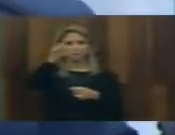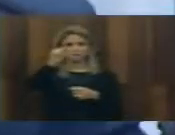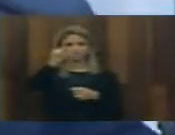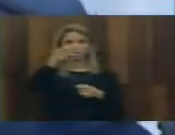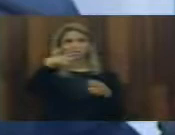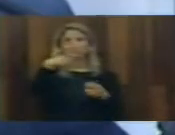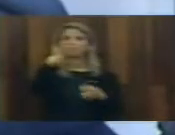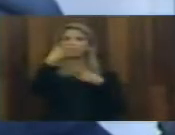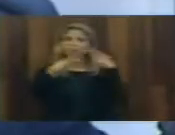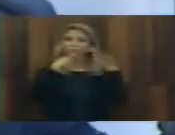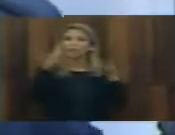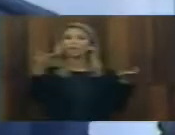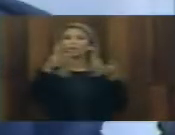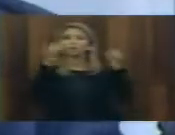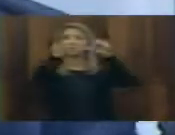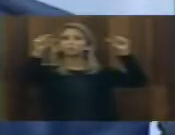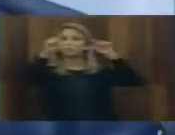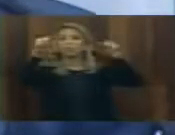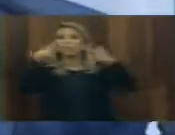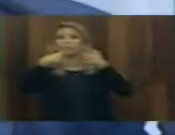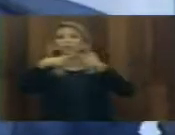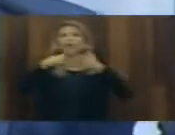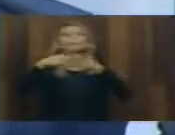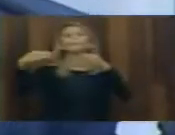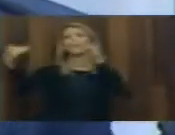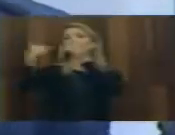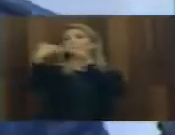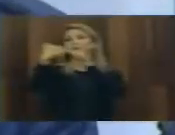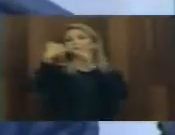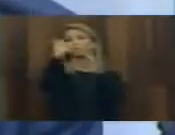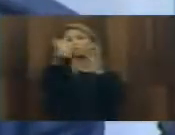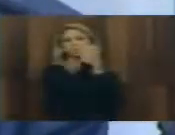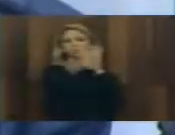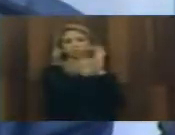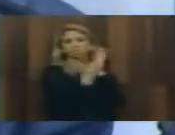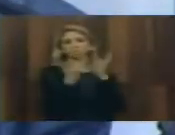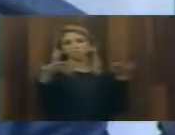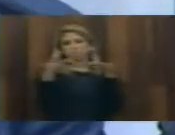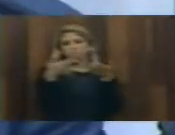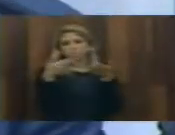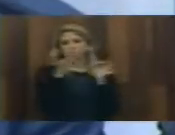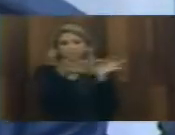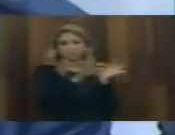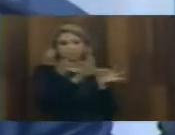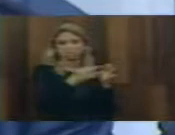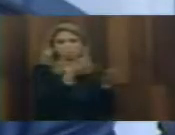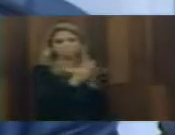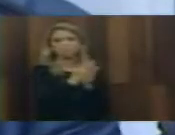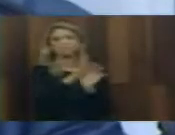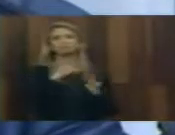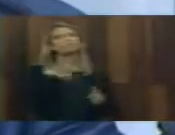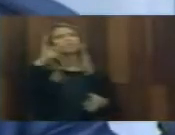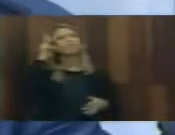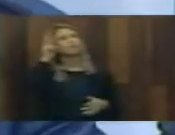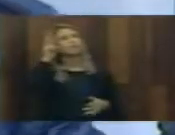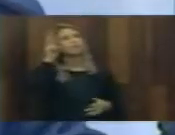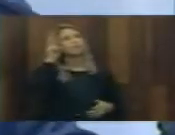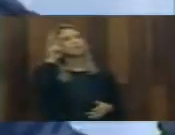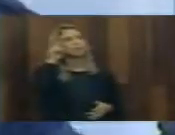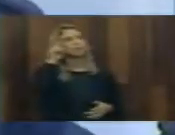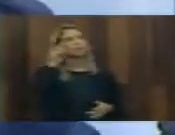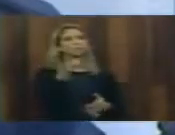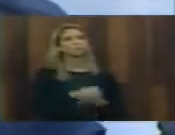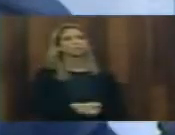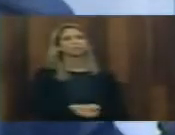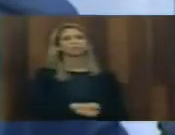alguns ditados populares analisando a nossa pauta de hoje. E o primeiro ditado que eu me lembro, senhor presidente, quando